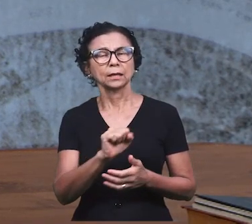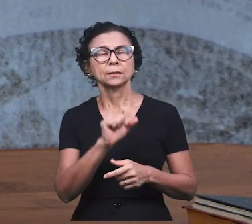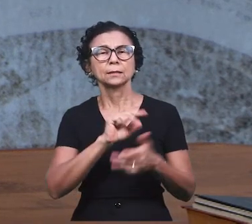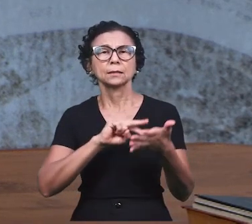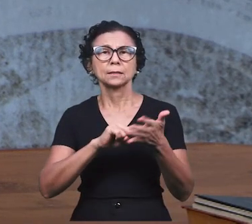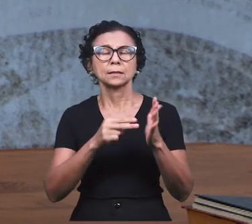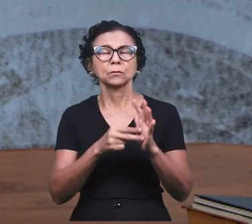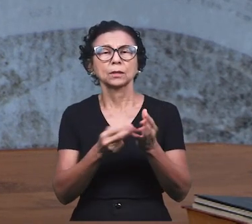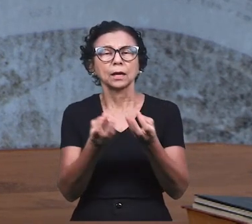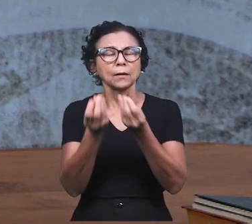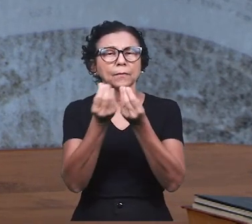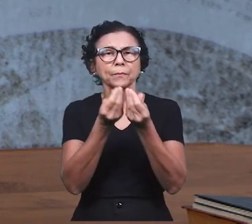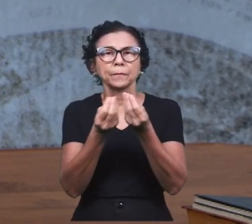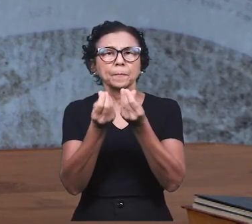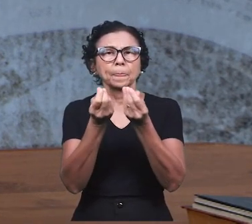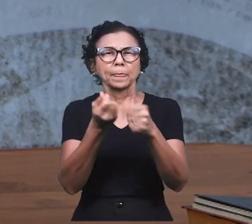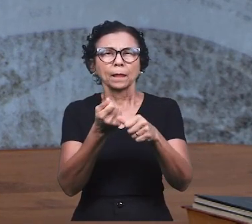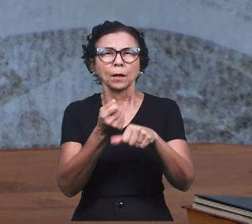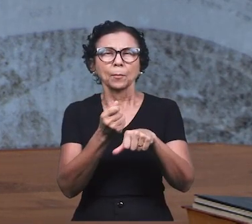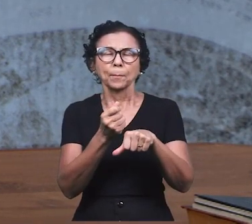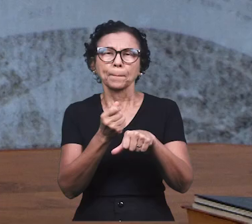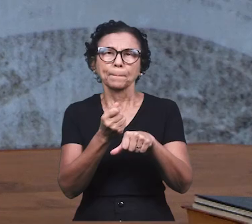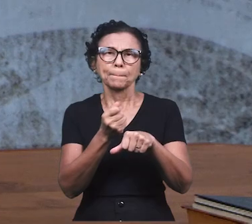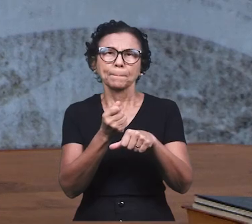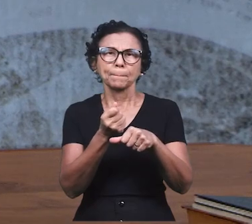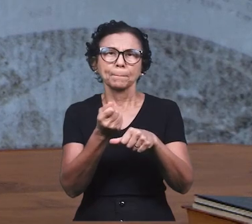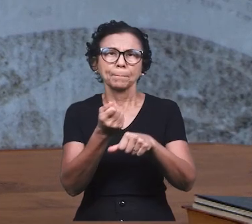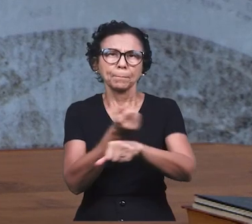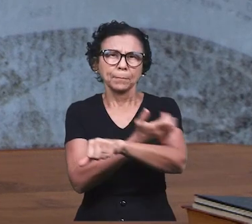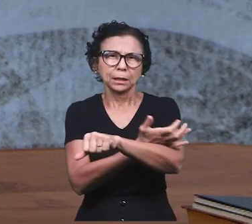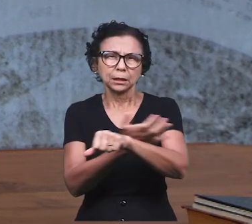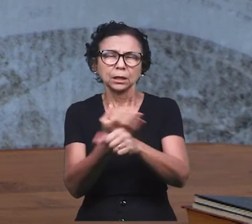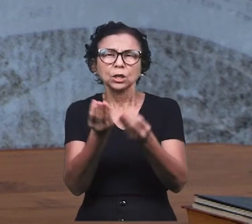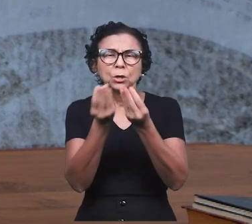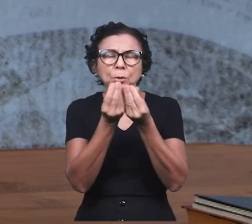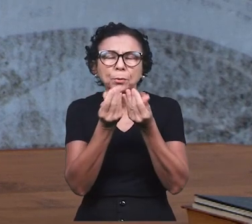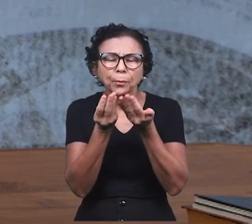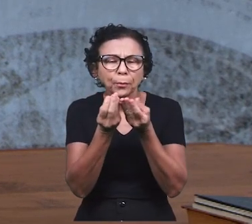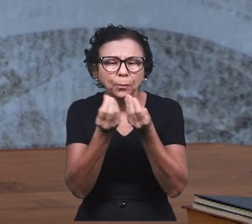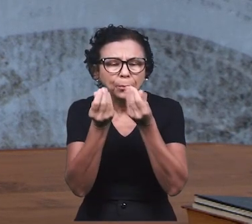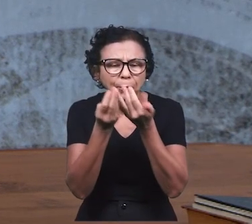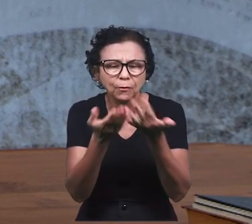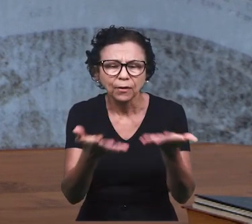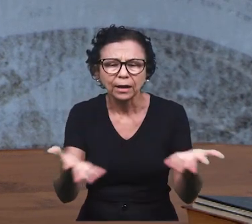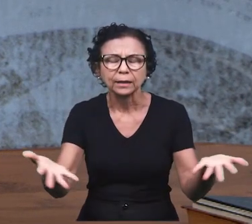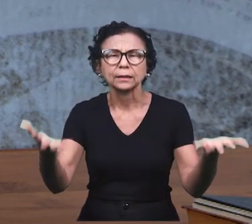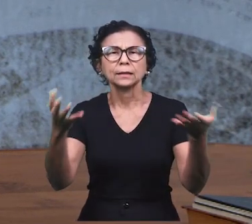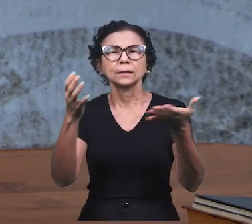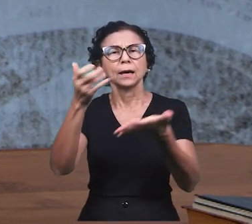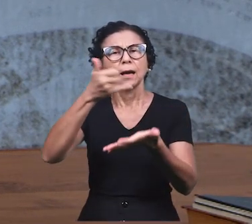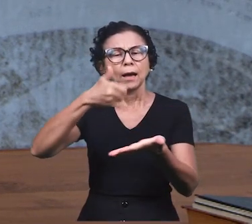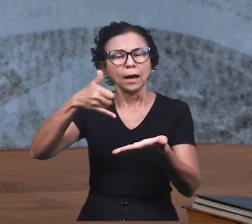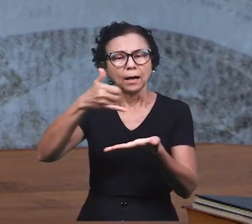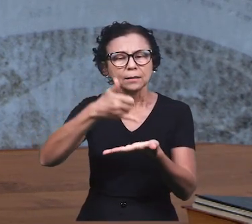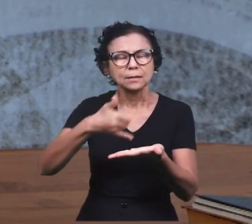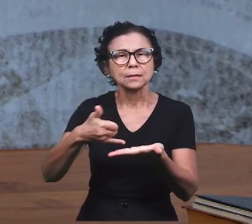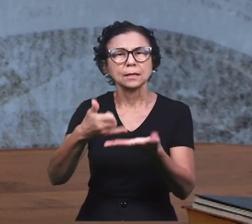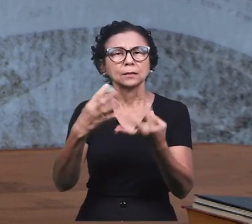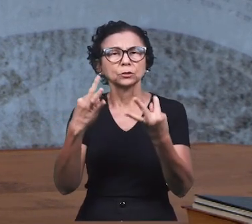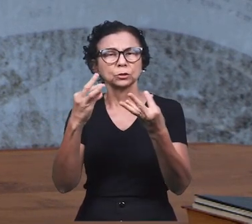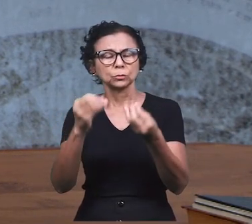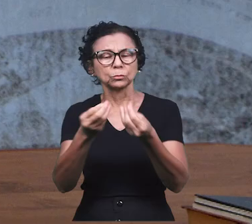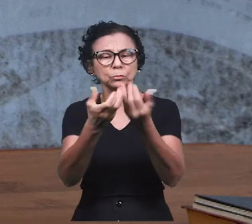farinha da oferta e do seu azeite, e todo o incenso que estiver sobre a oferta de